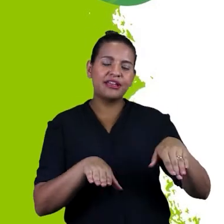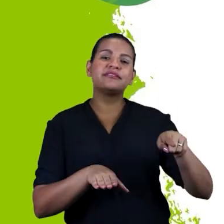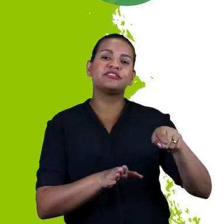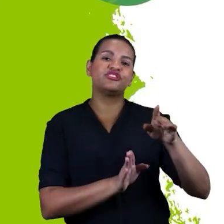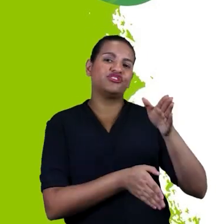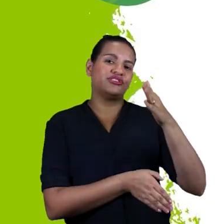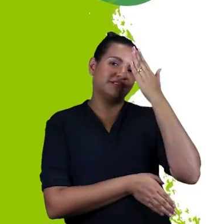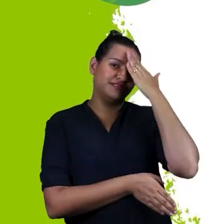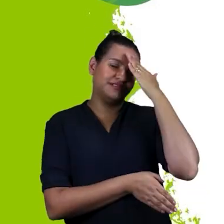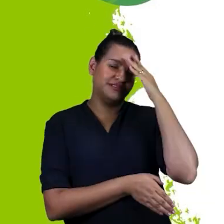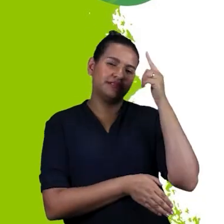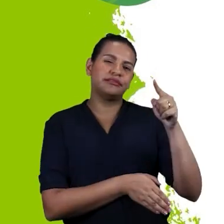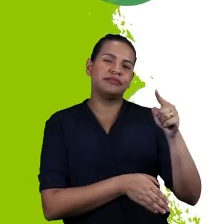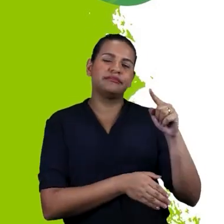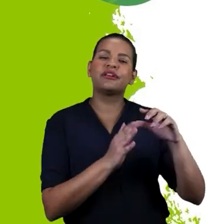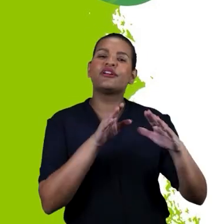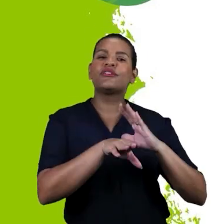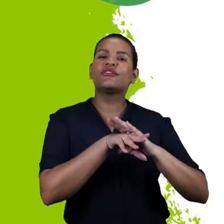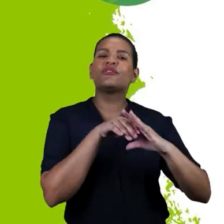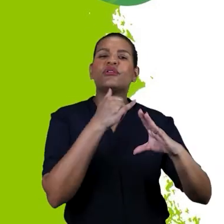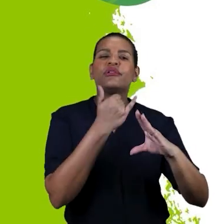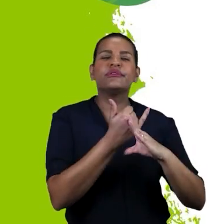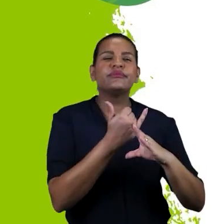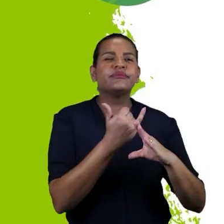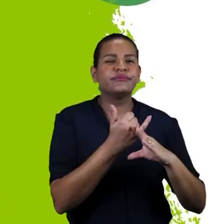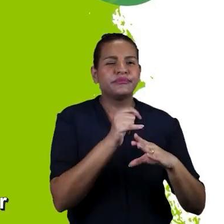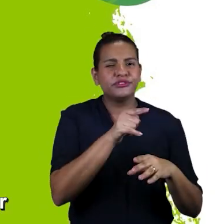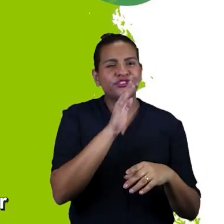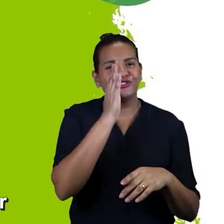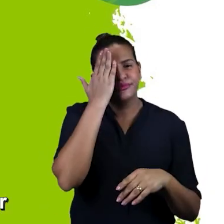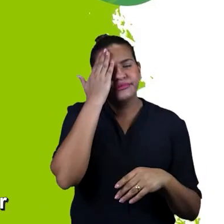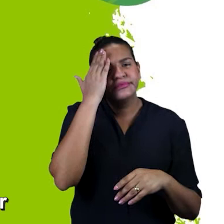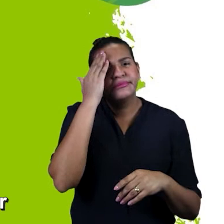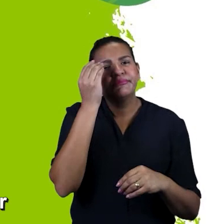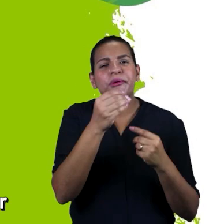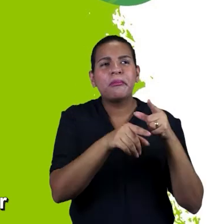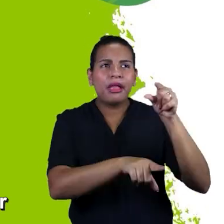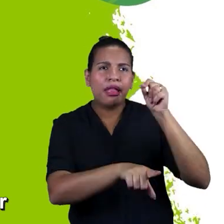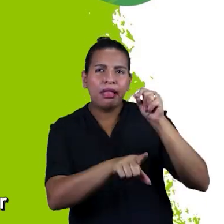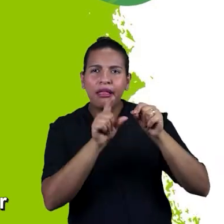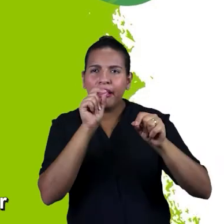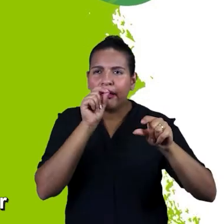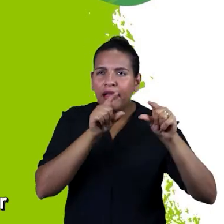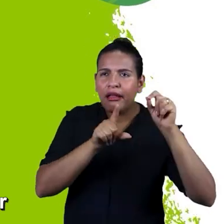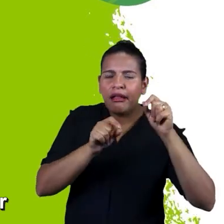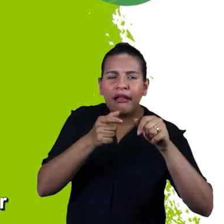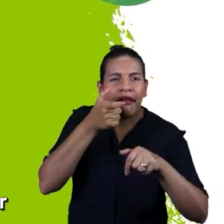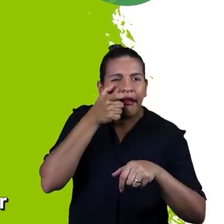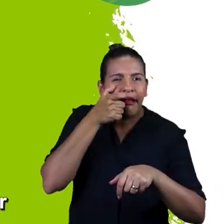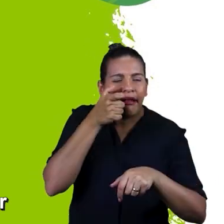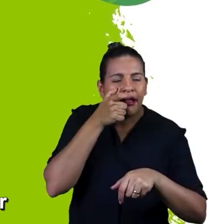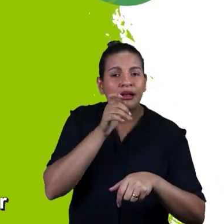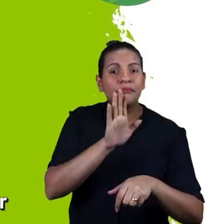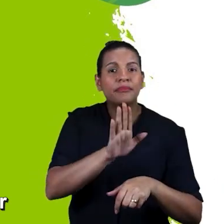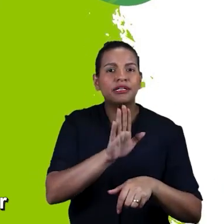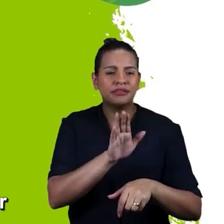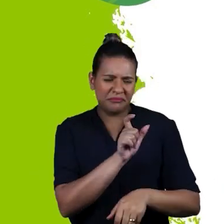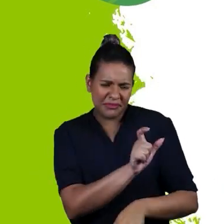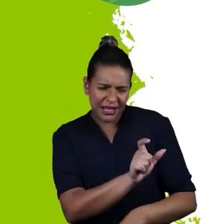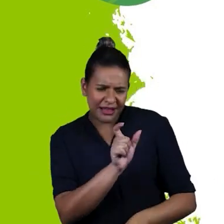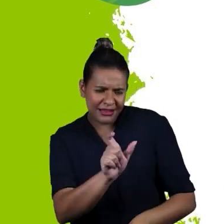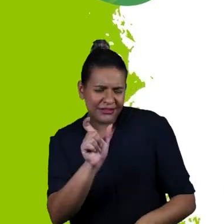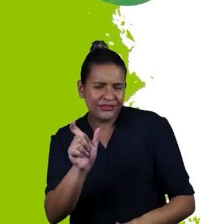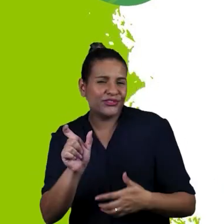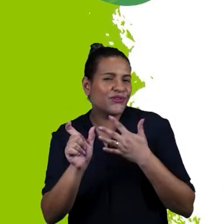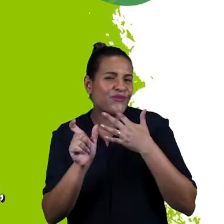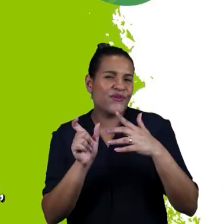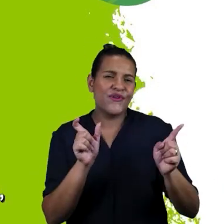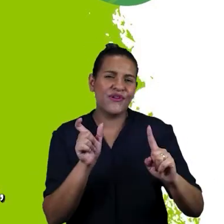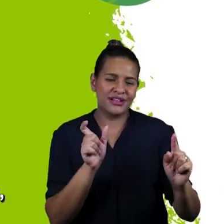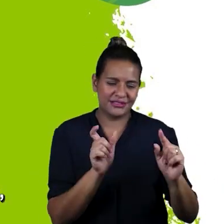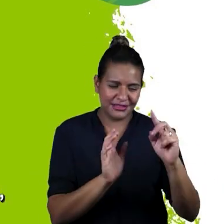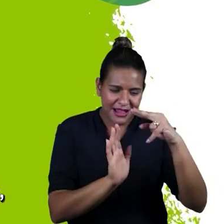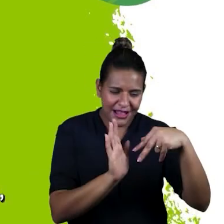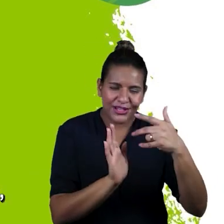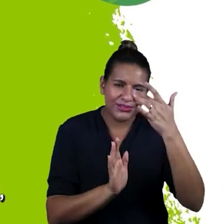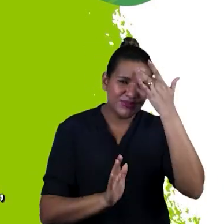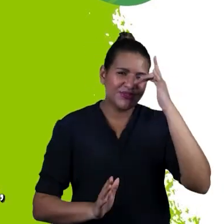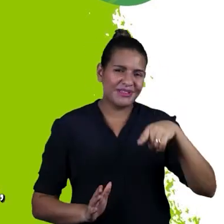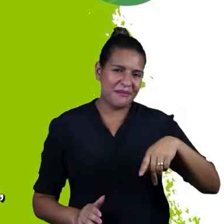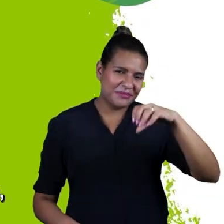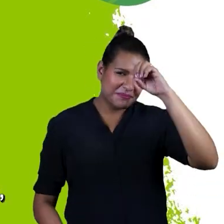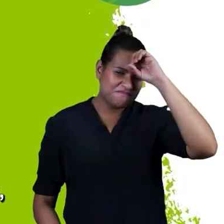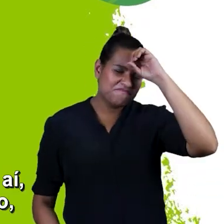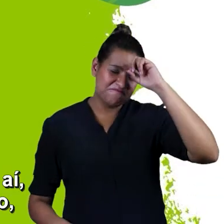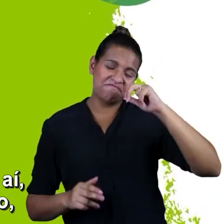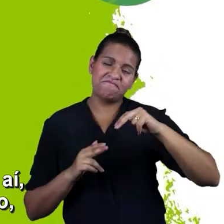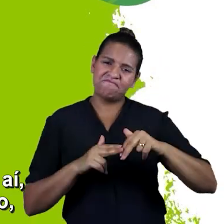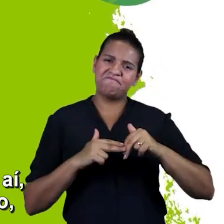ainda não sabem ler uma palavra, né? Então, hoje em dia, a gente também tem que pensar nessa educação